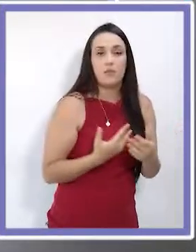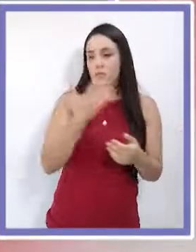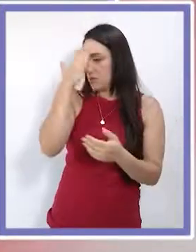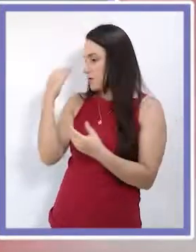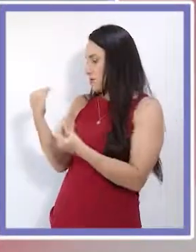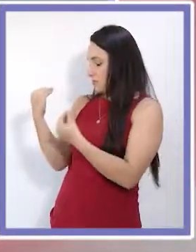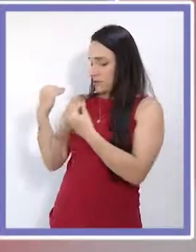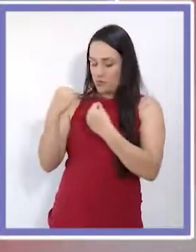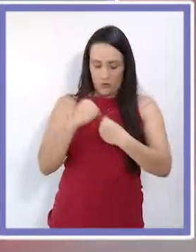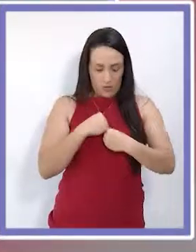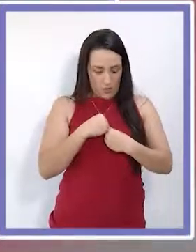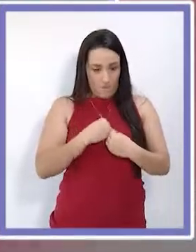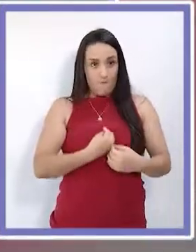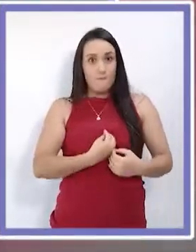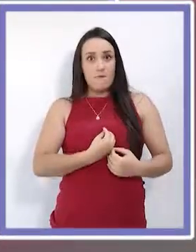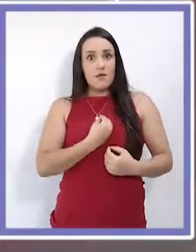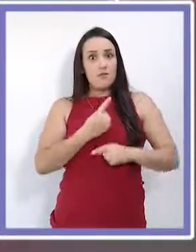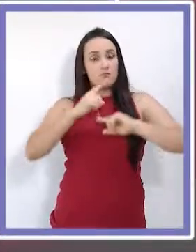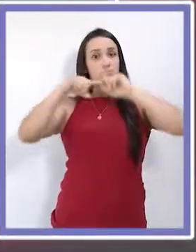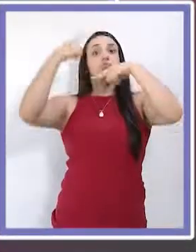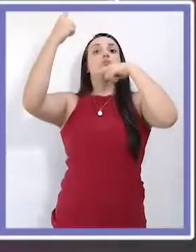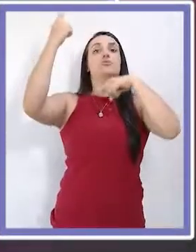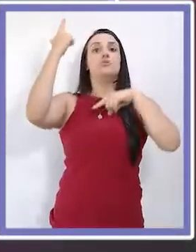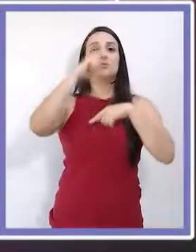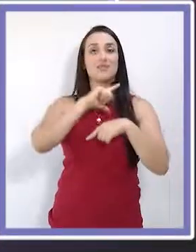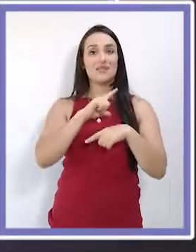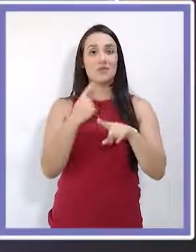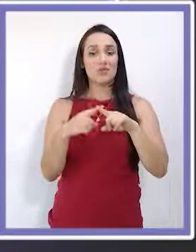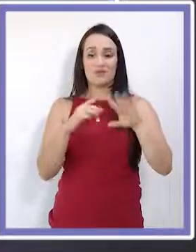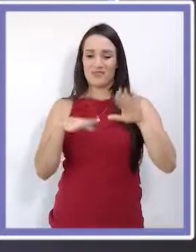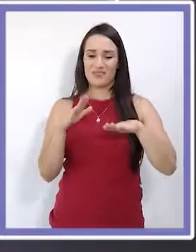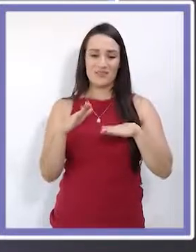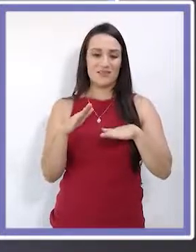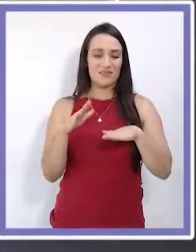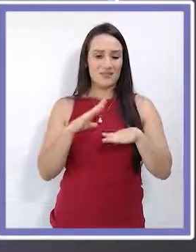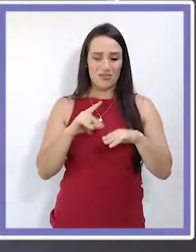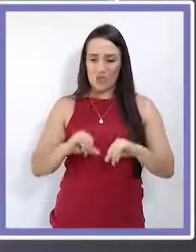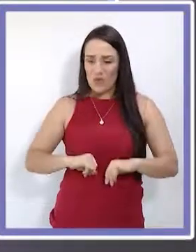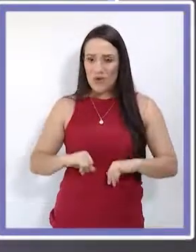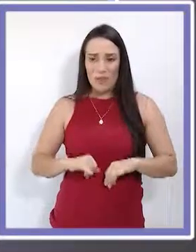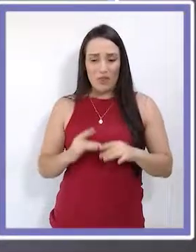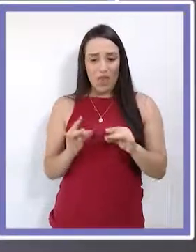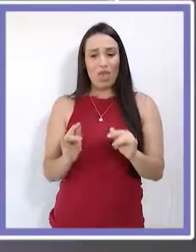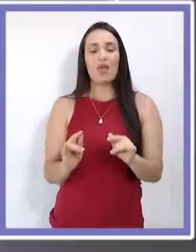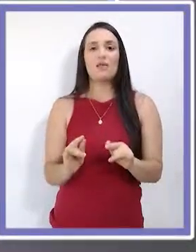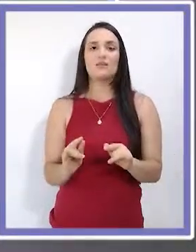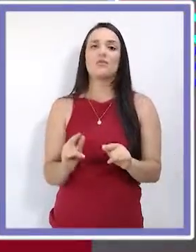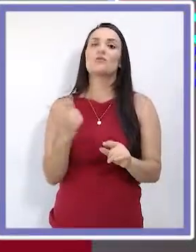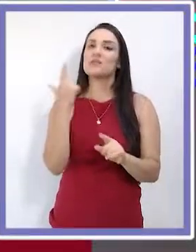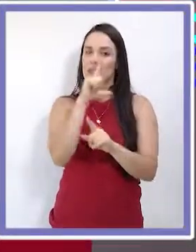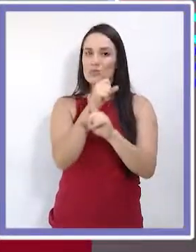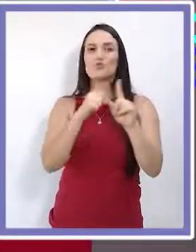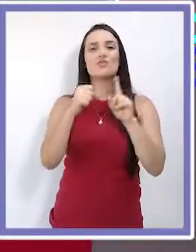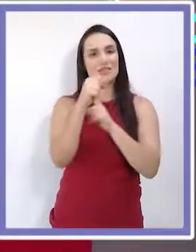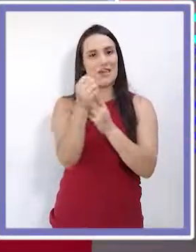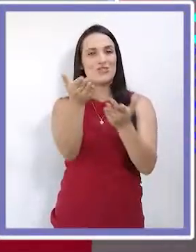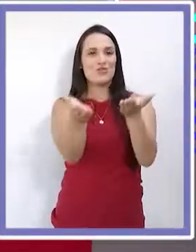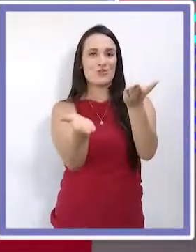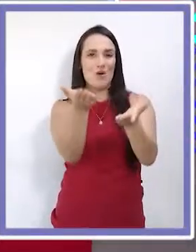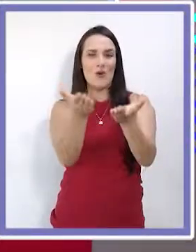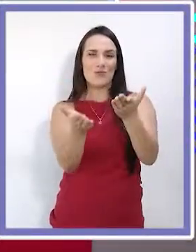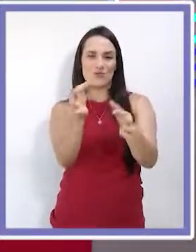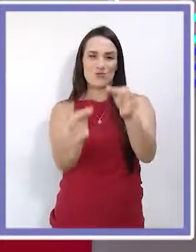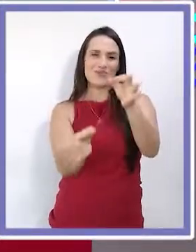melhorar uma vida, e vai fazer que nossa sociedade seja mais justa. Então, fazendo